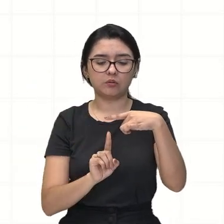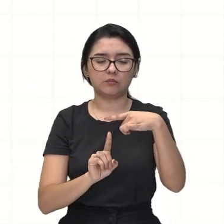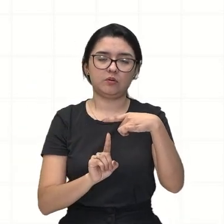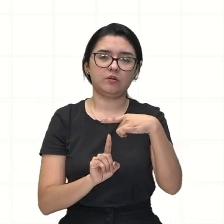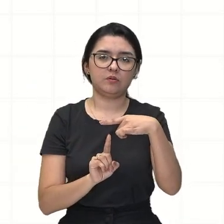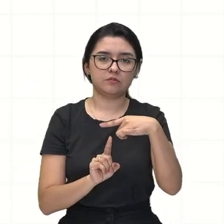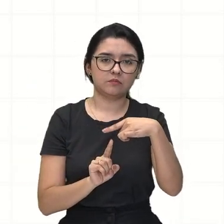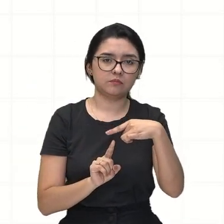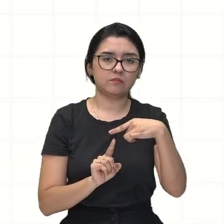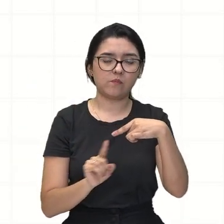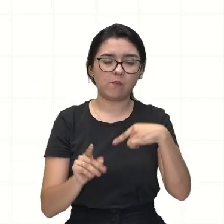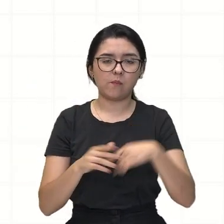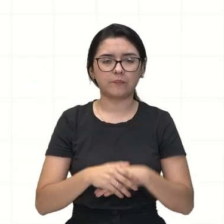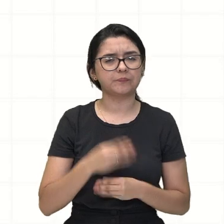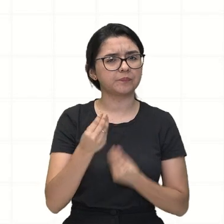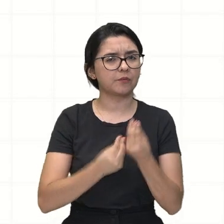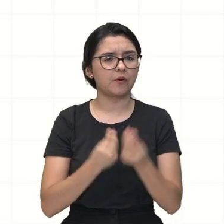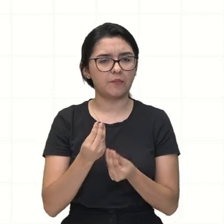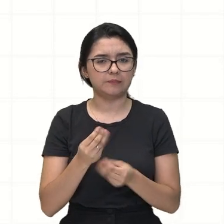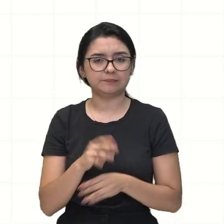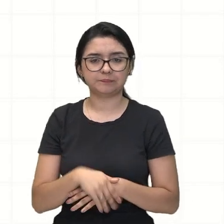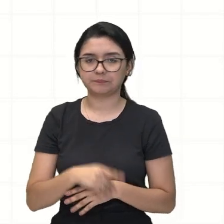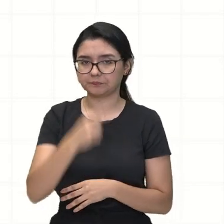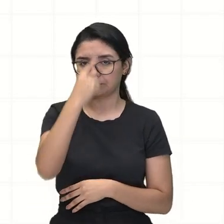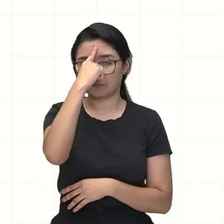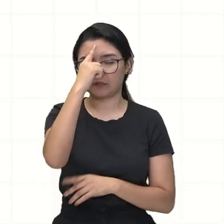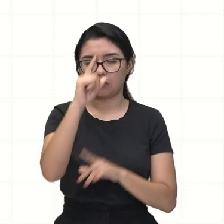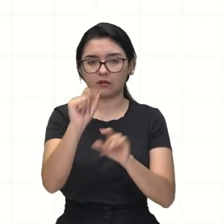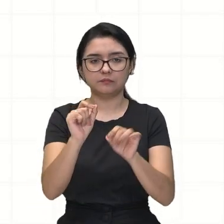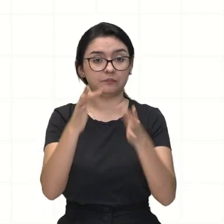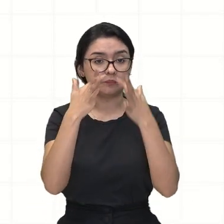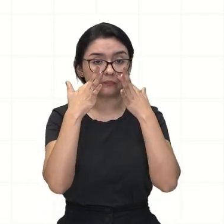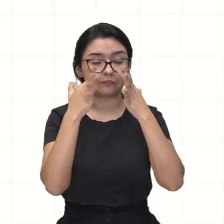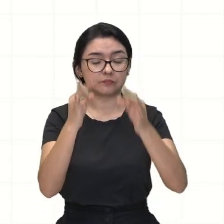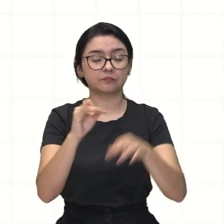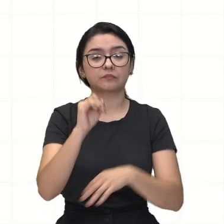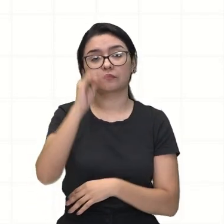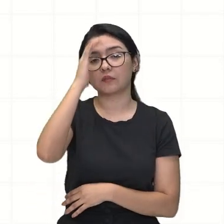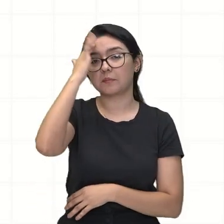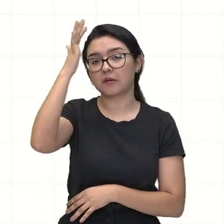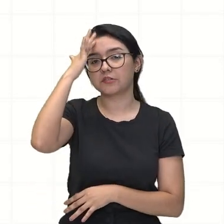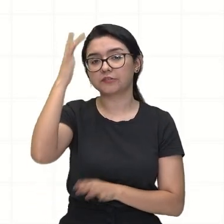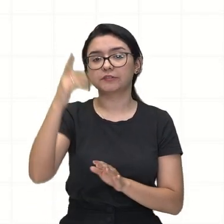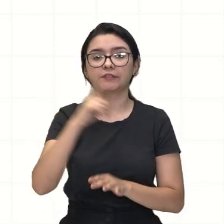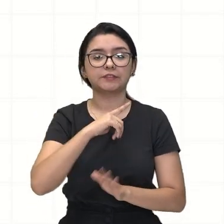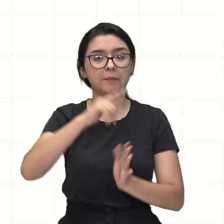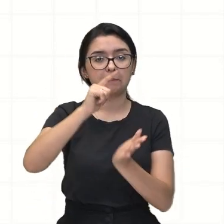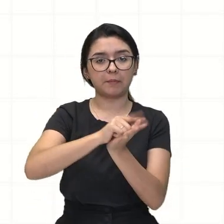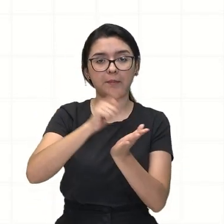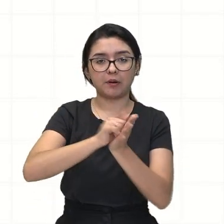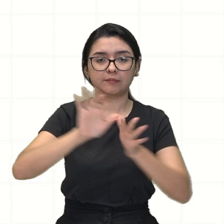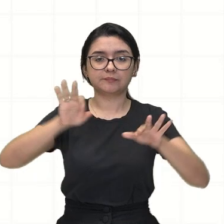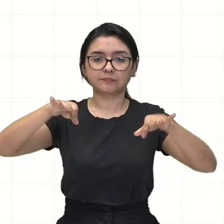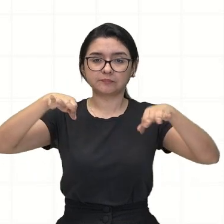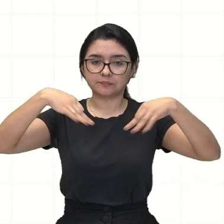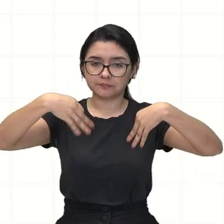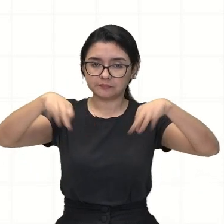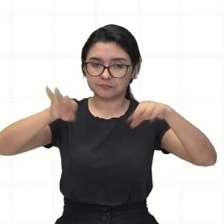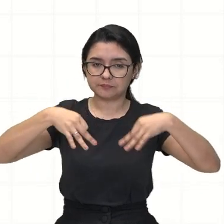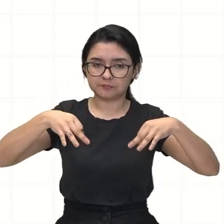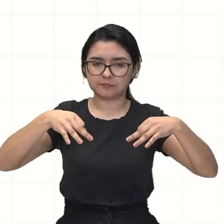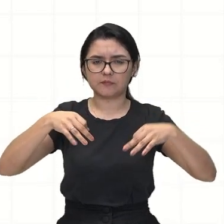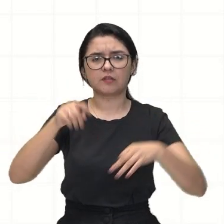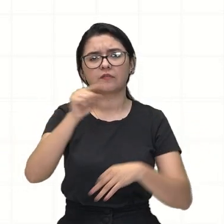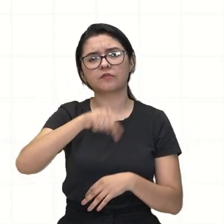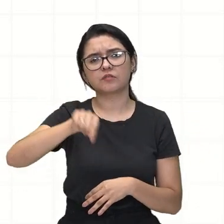denominador. Como assim? Pensa comigo, imagina que você tem aí uma folha de papel e você escreveu,